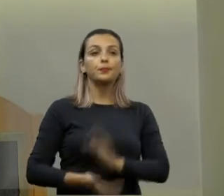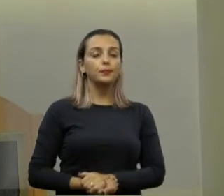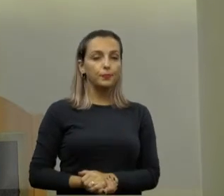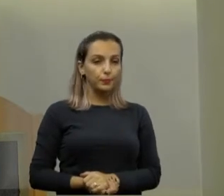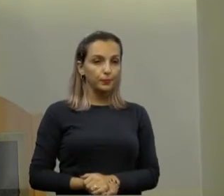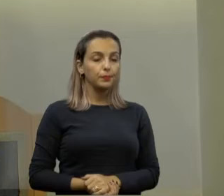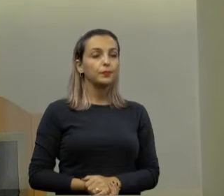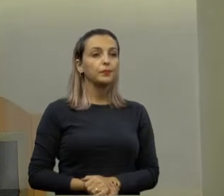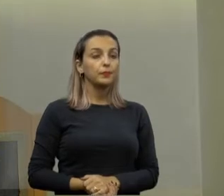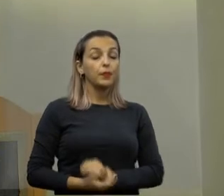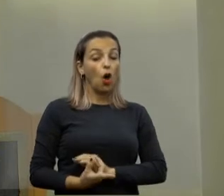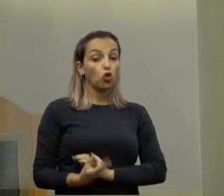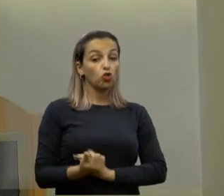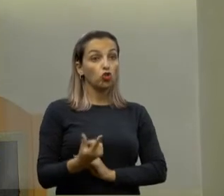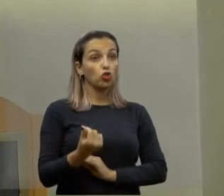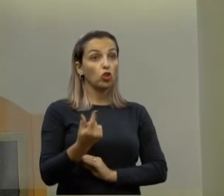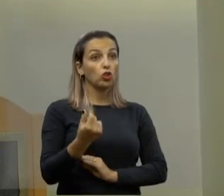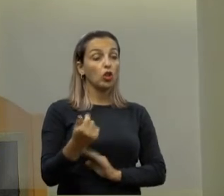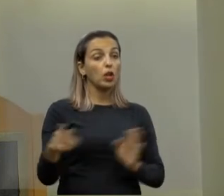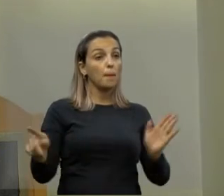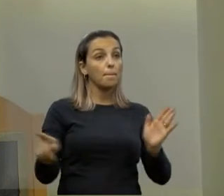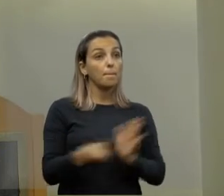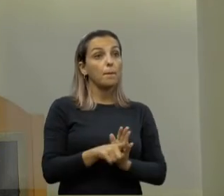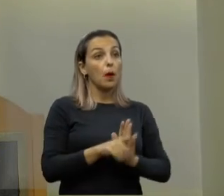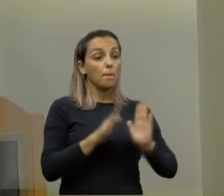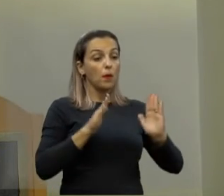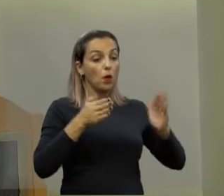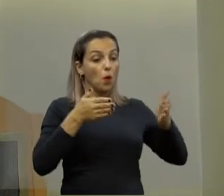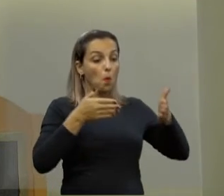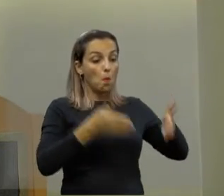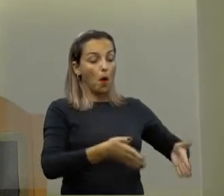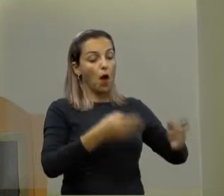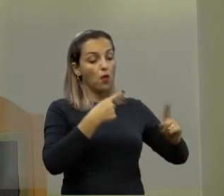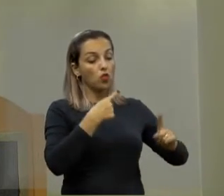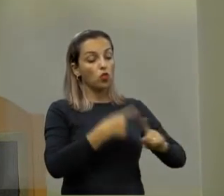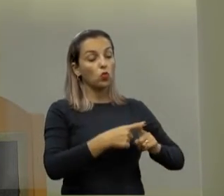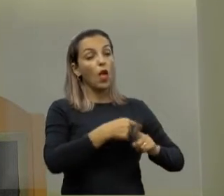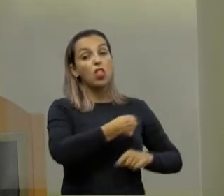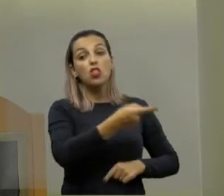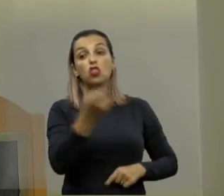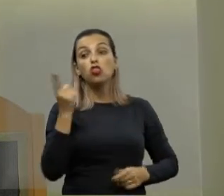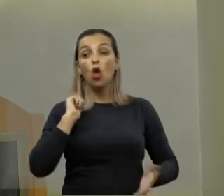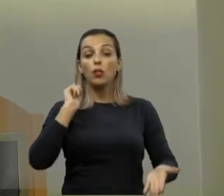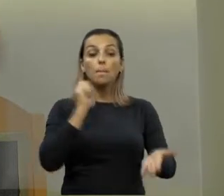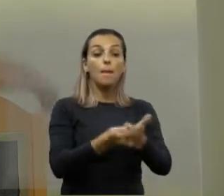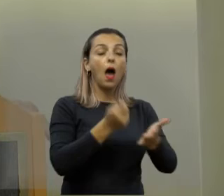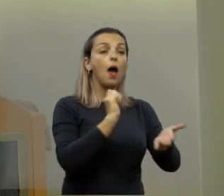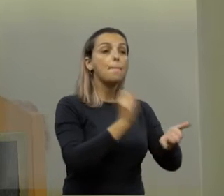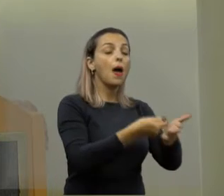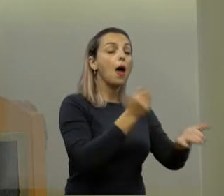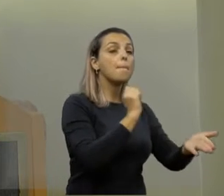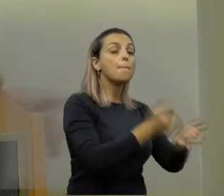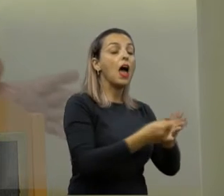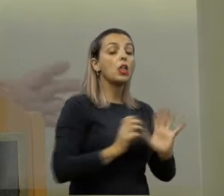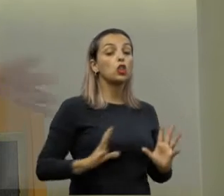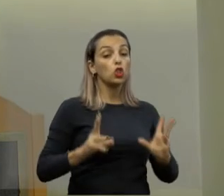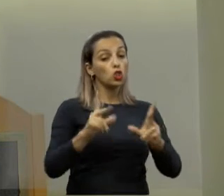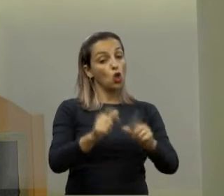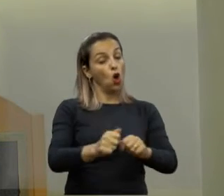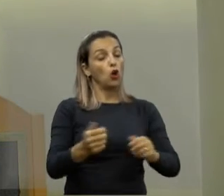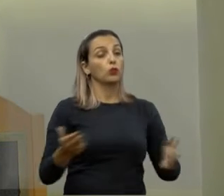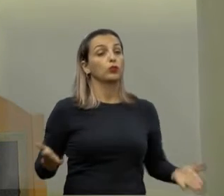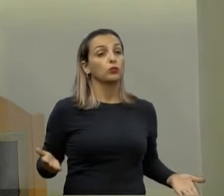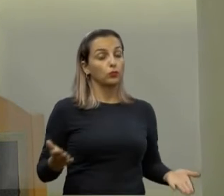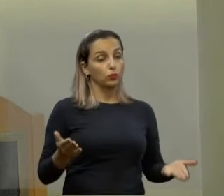para falar o dinheiro da manutenção de São Bento sai no bolso de todo mundo de todo mundo sai e